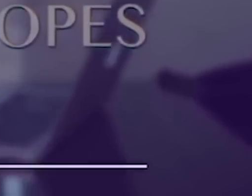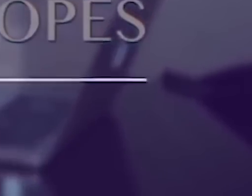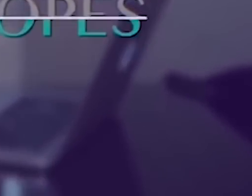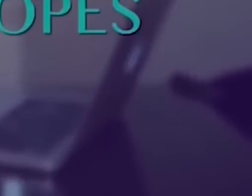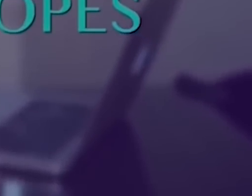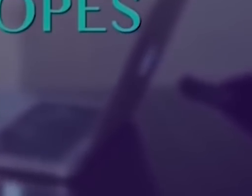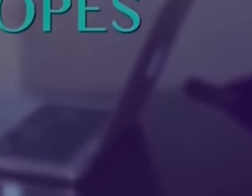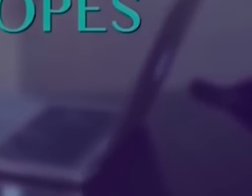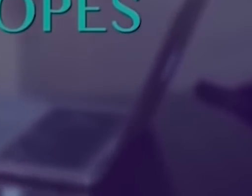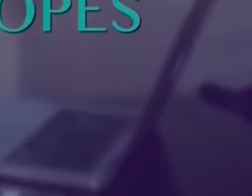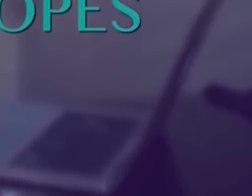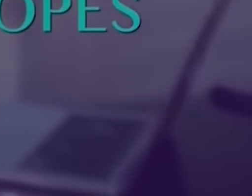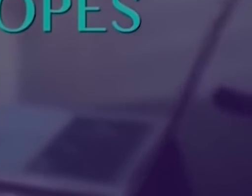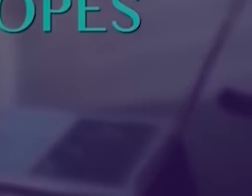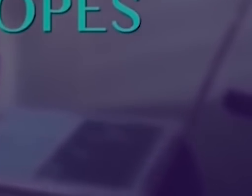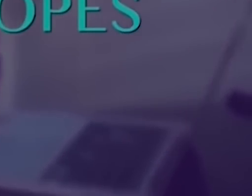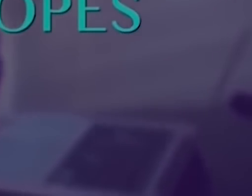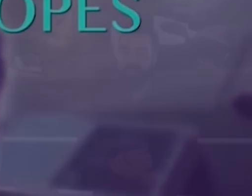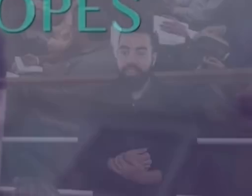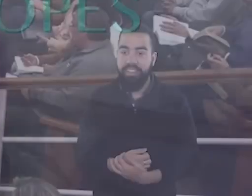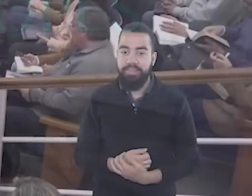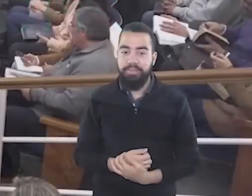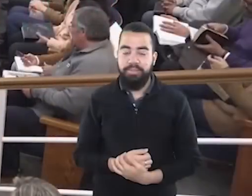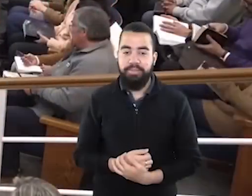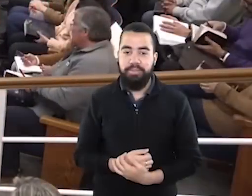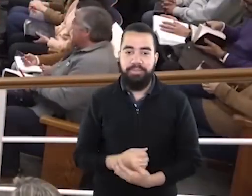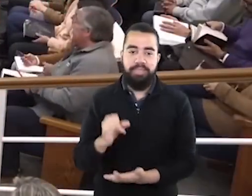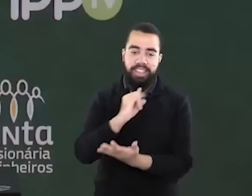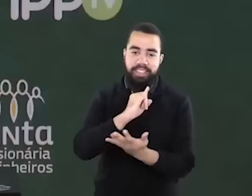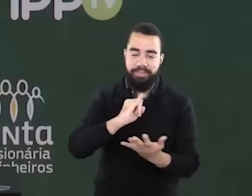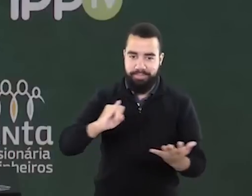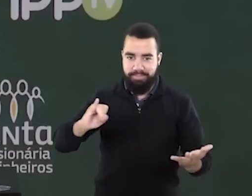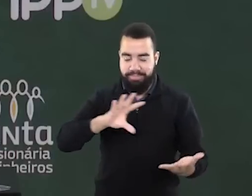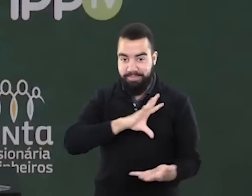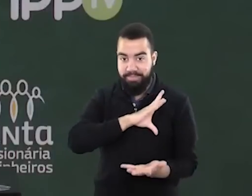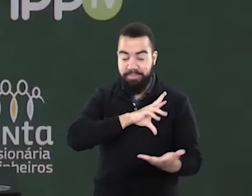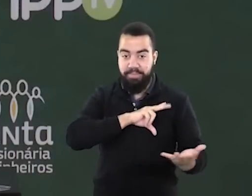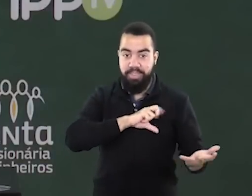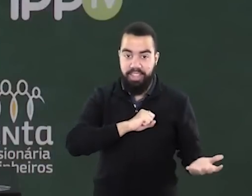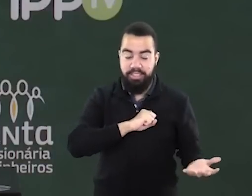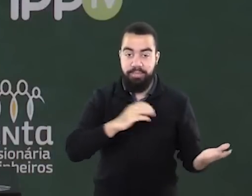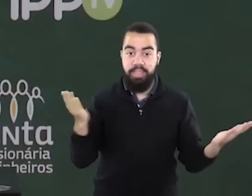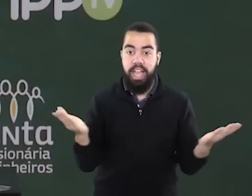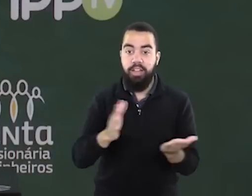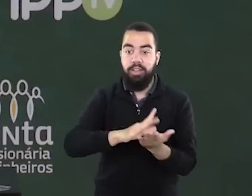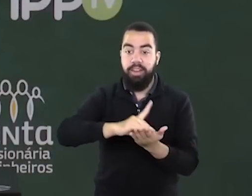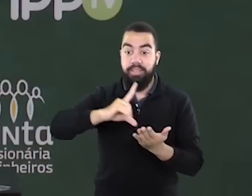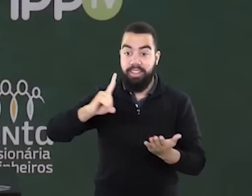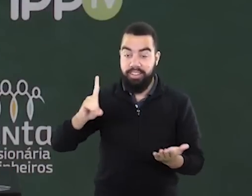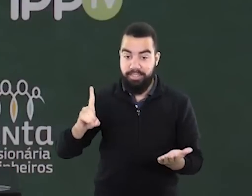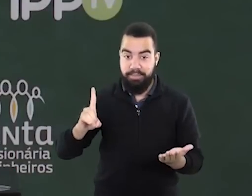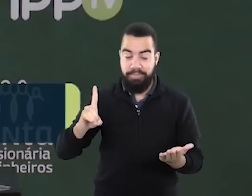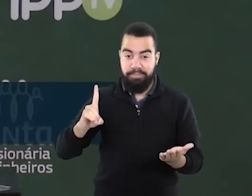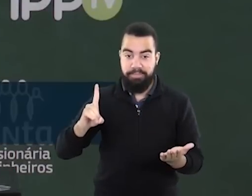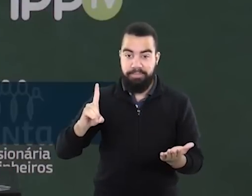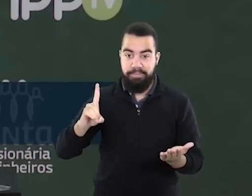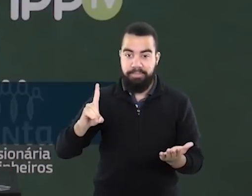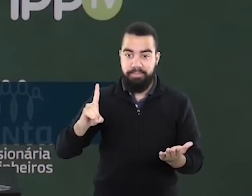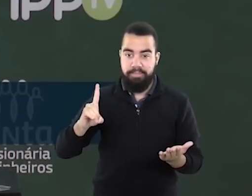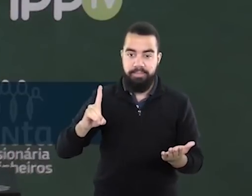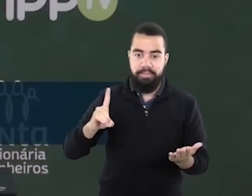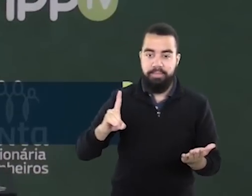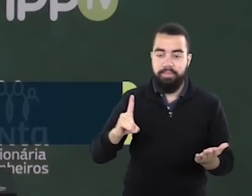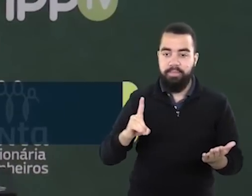Palavra da Verdade, com Hernandes Dias Lopes. Meus amados, nós vamos abrir a Palavra de Deus